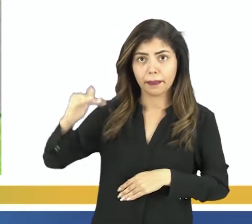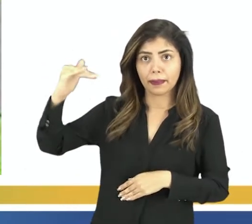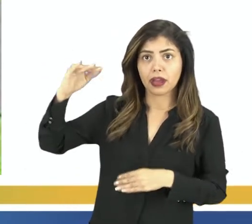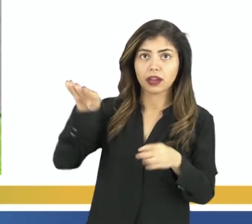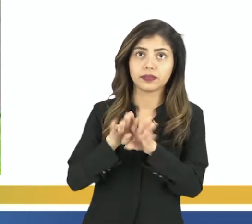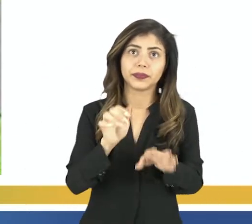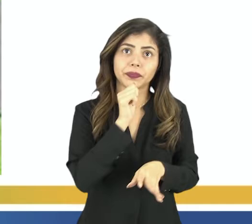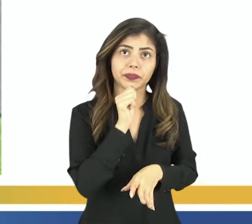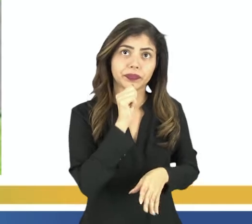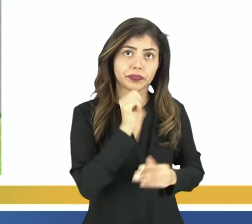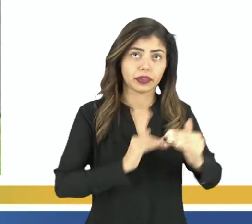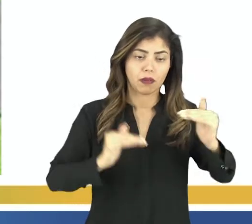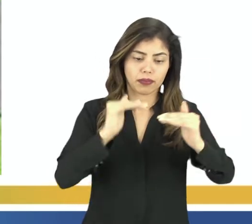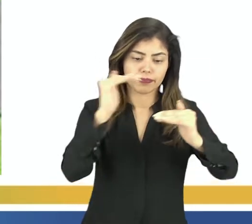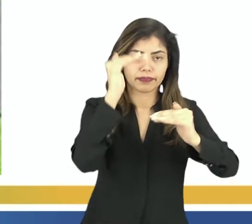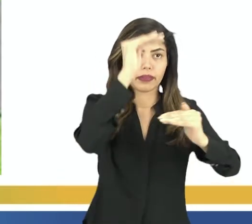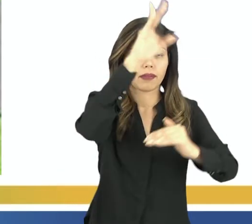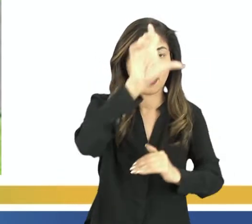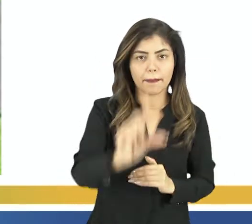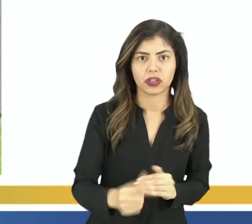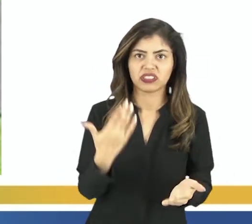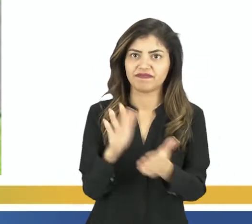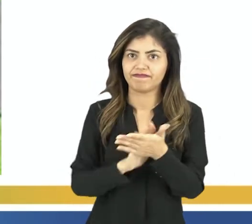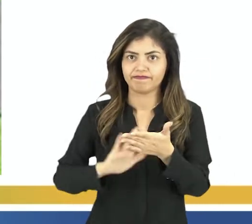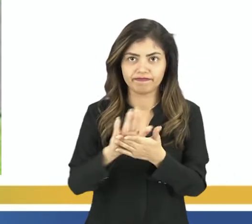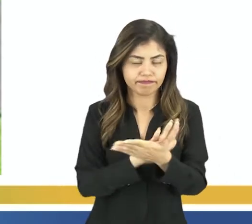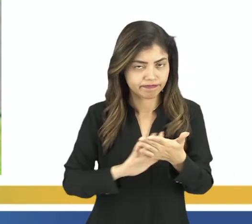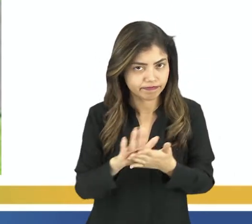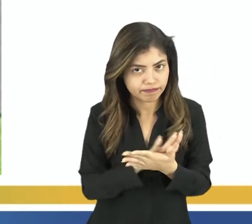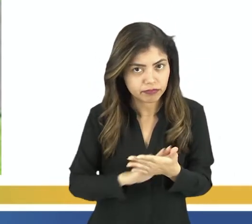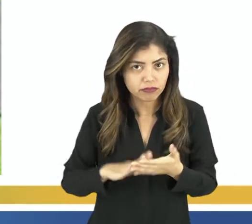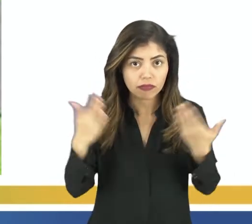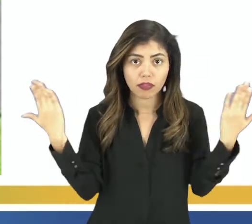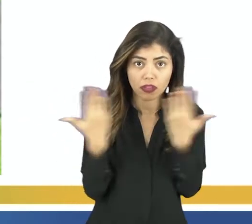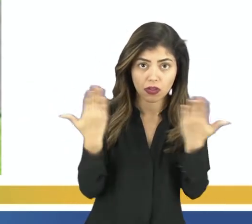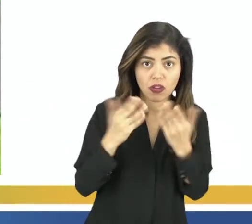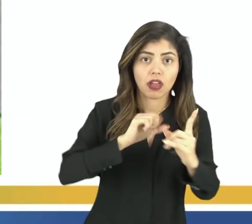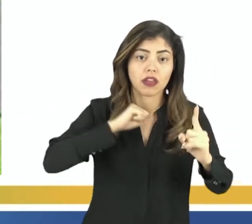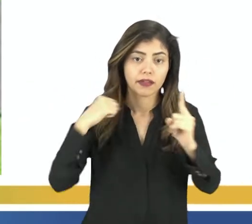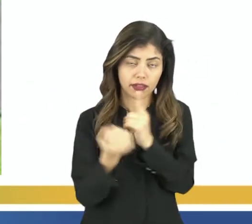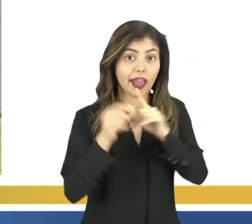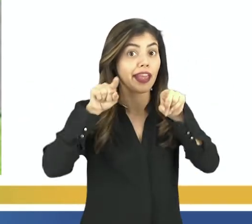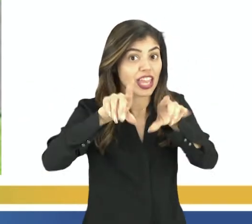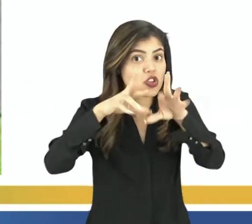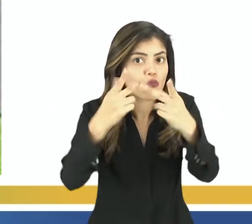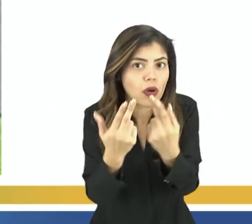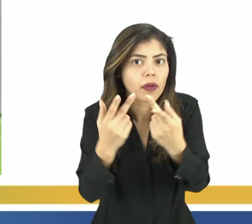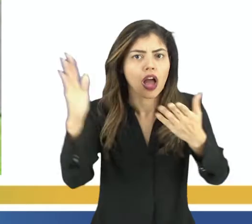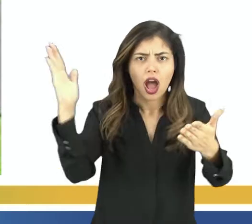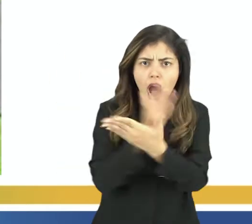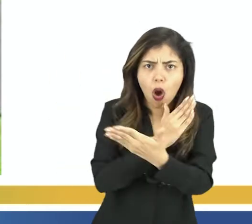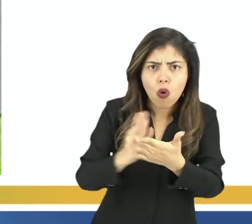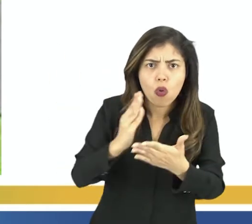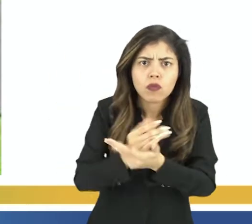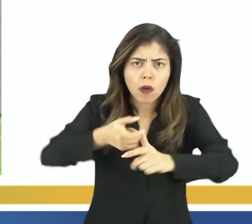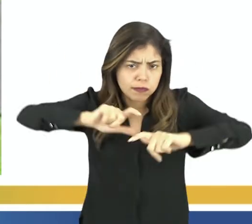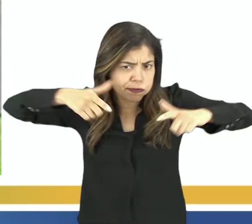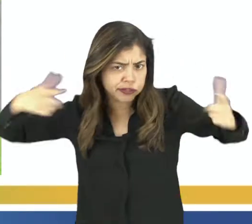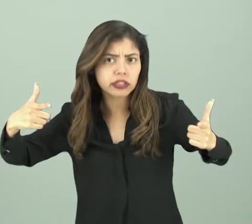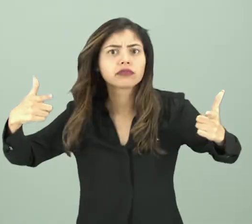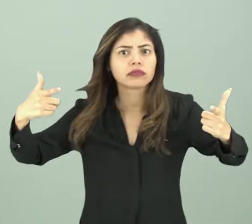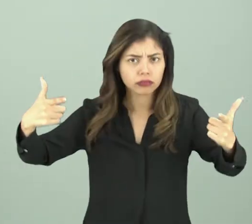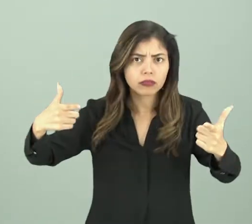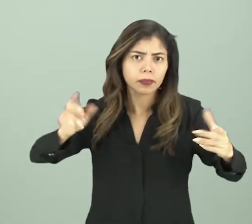várias cadeiras e deixando aquele que é menor sem nenhuma. E a nossa realidade social é bem assim. Alguns são